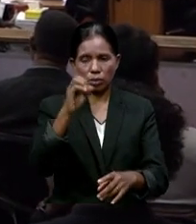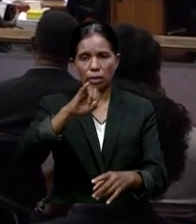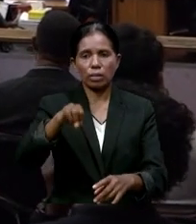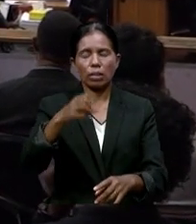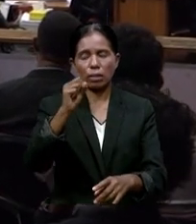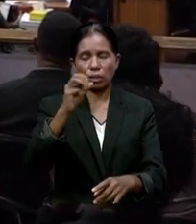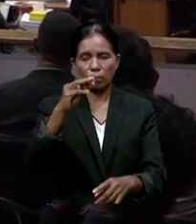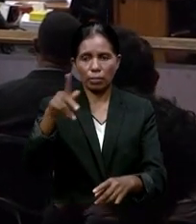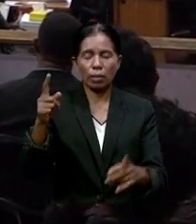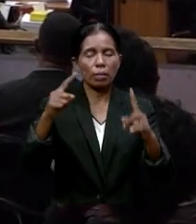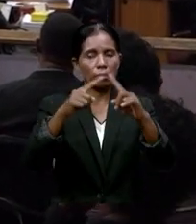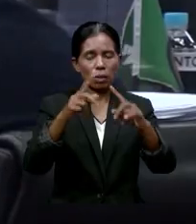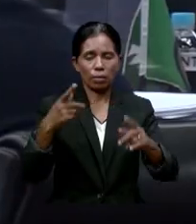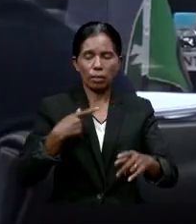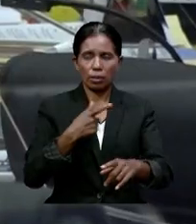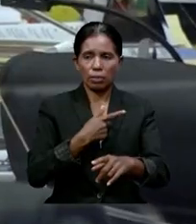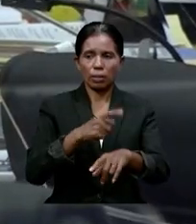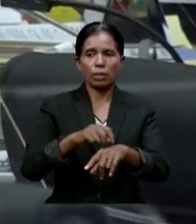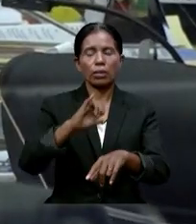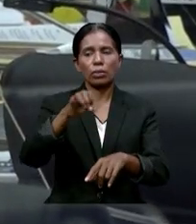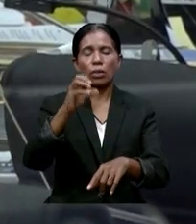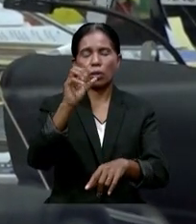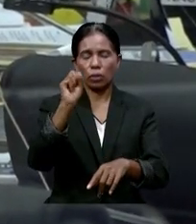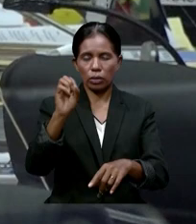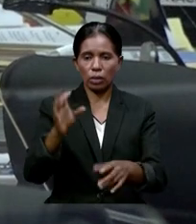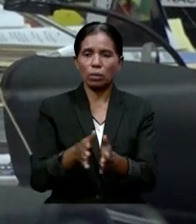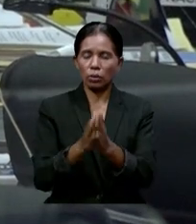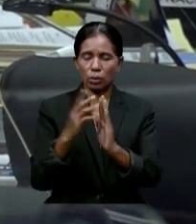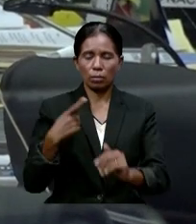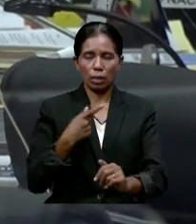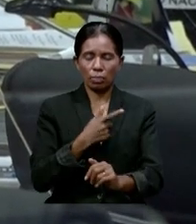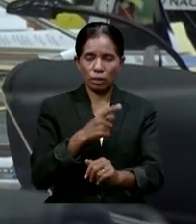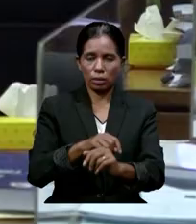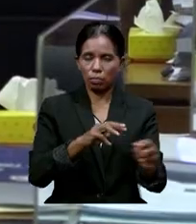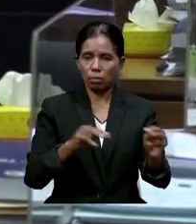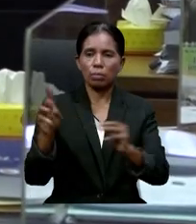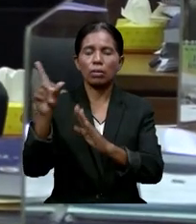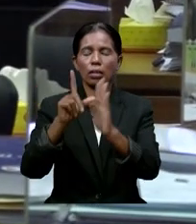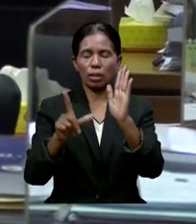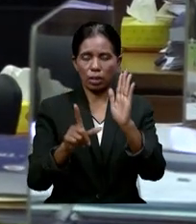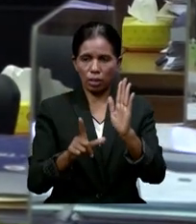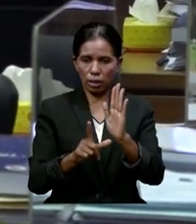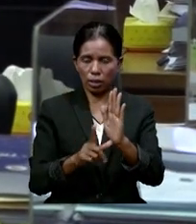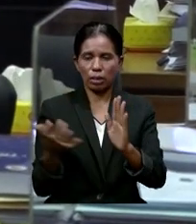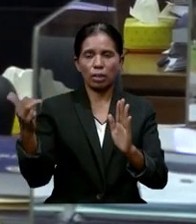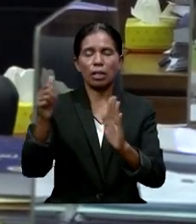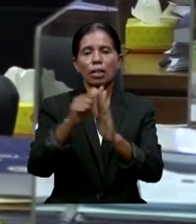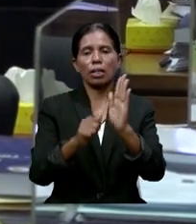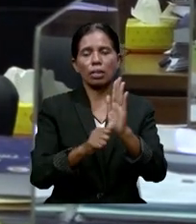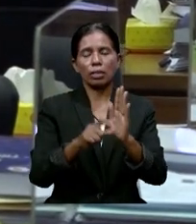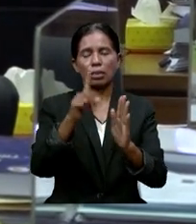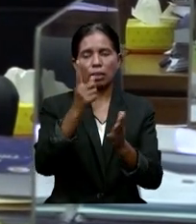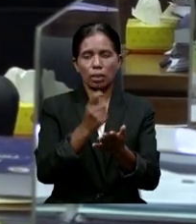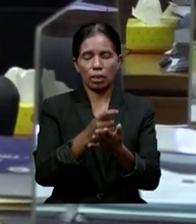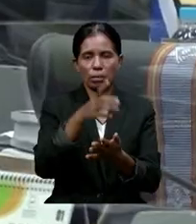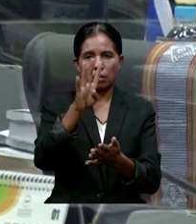ba Parlamento Nacional, José Pereira, Huso Parlamento Nacional, atu altera lei Código Civil, artigo reunida atus